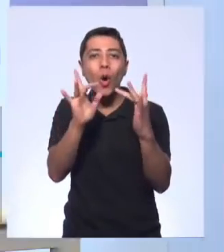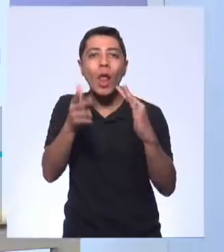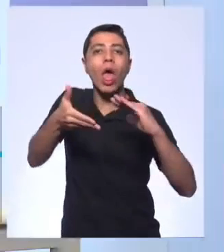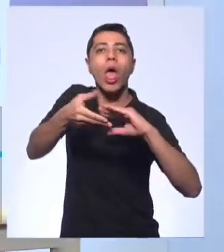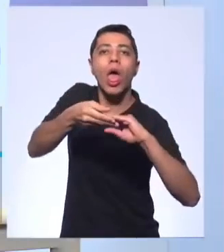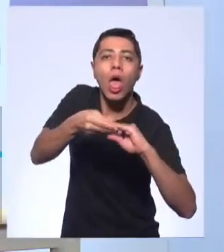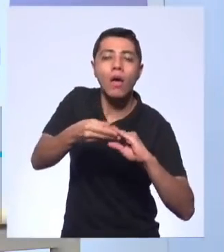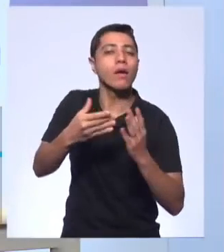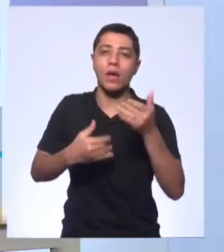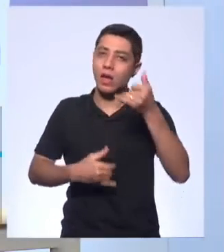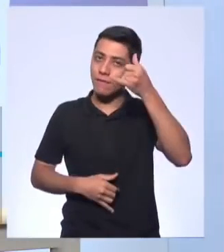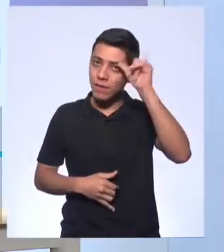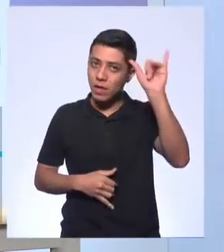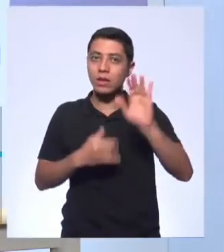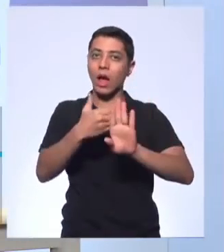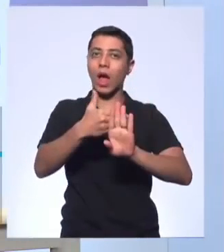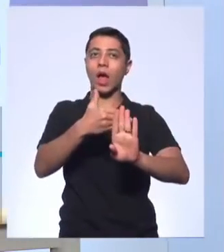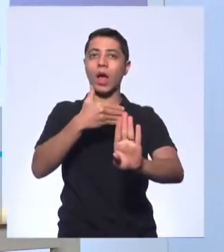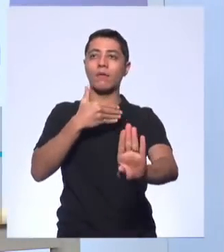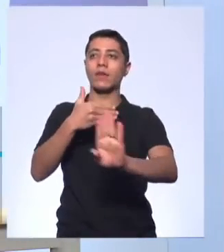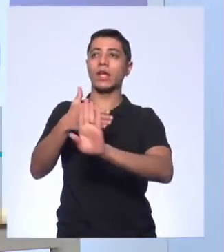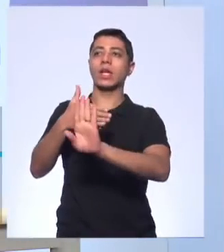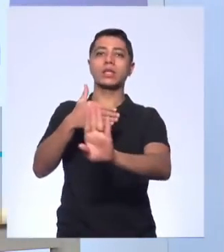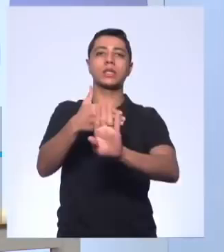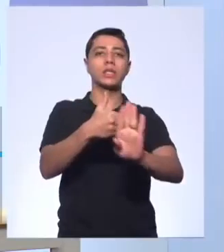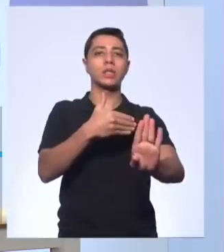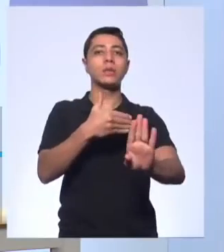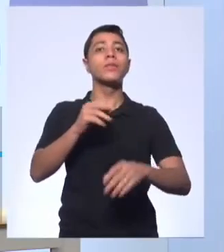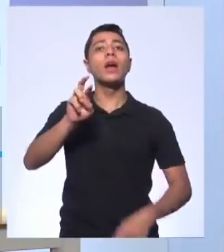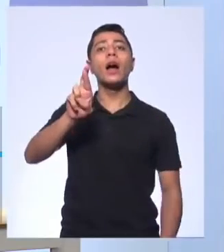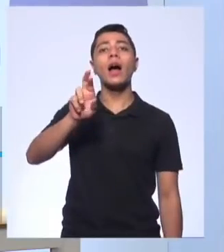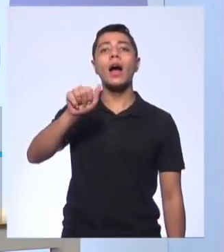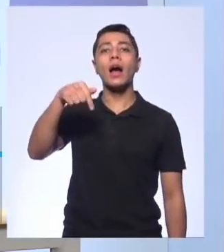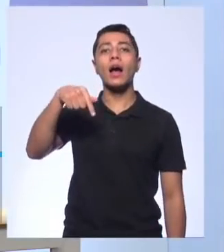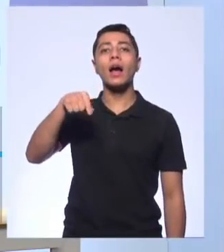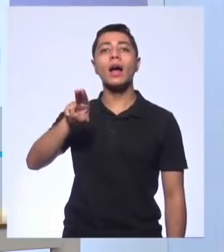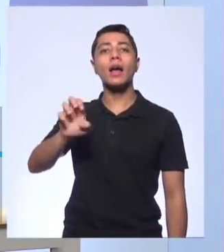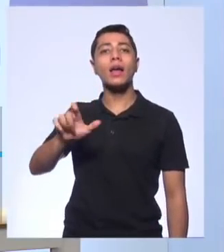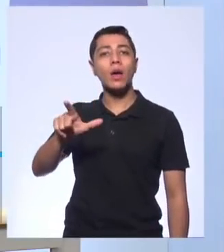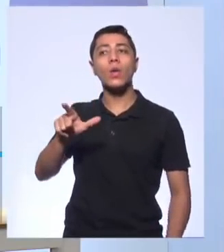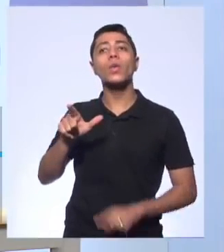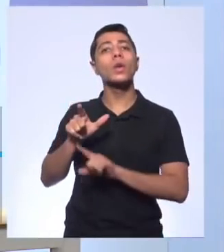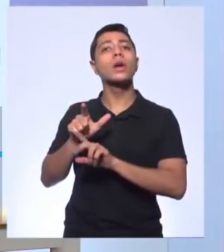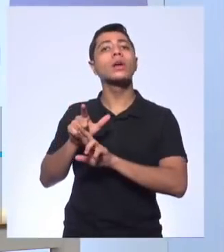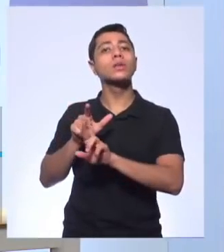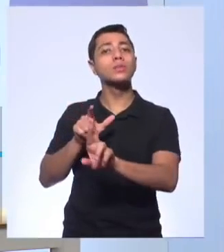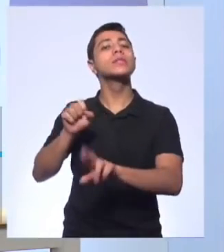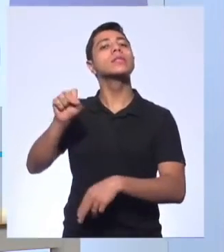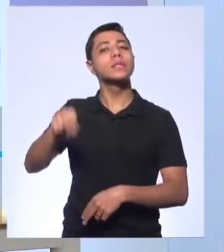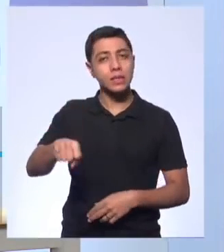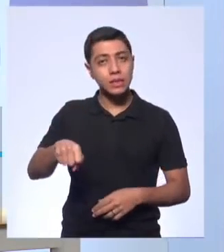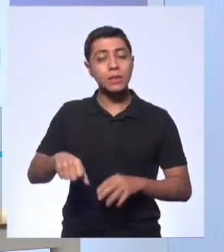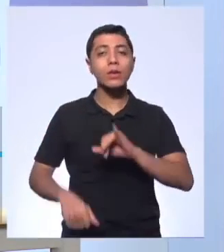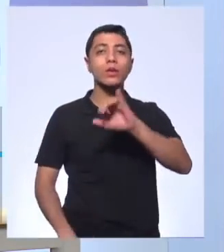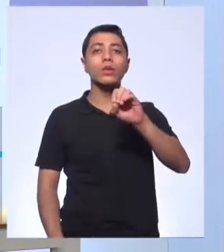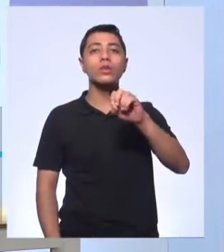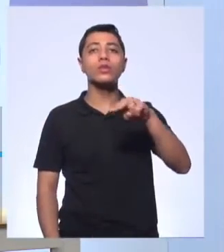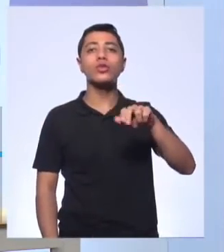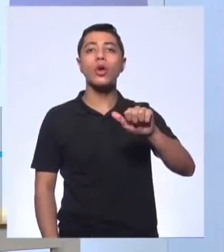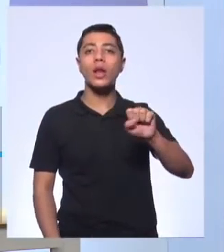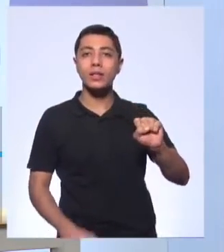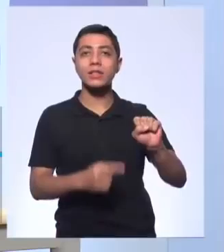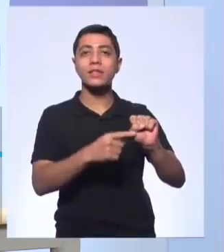Raquel disse que sim. Quem mais? O Jonas, sim, não vou dizer o porquê. A pergunta não está